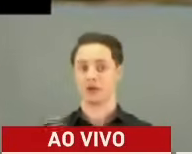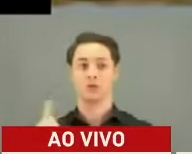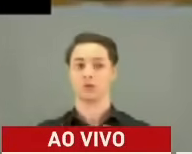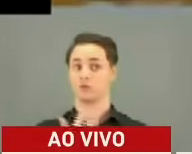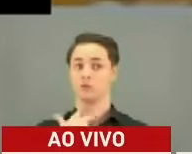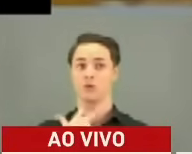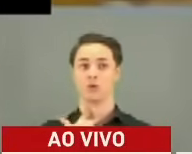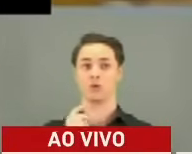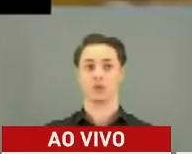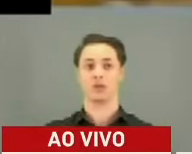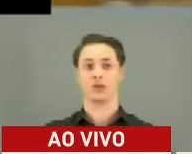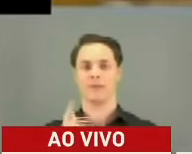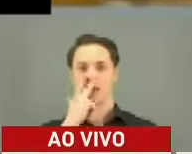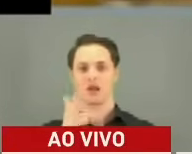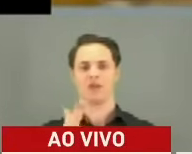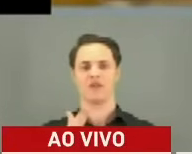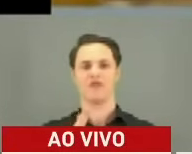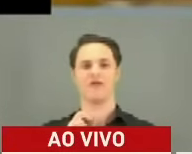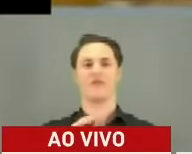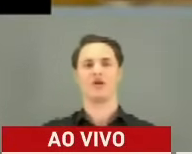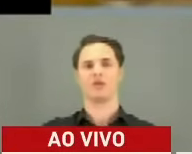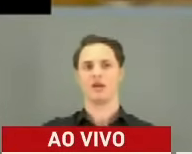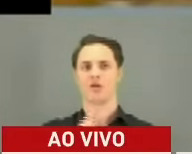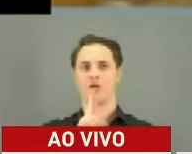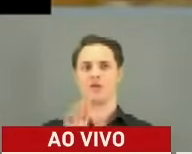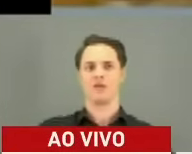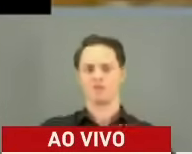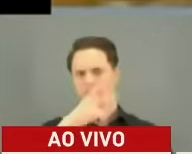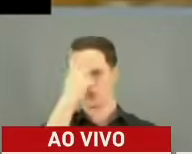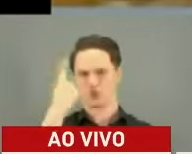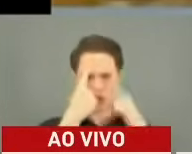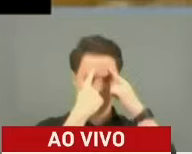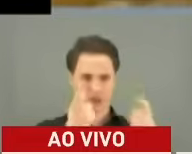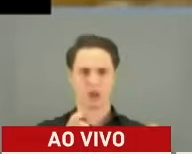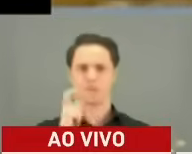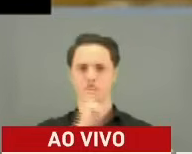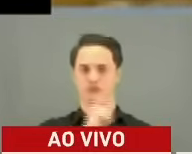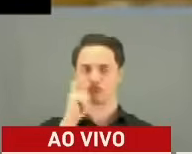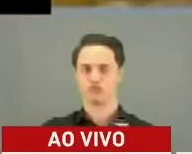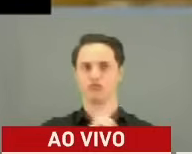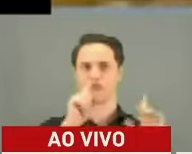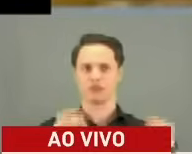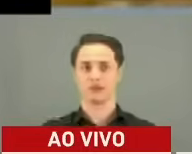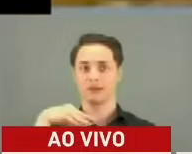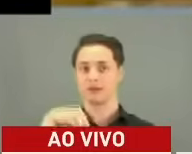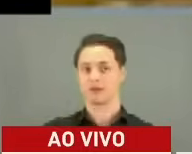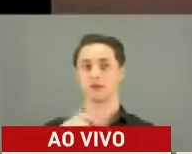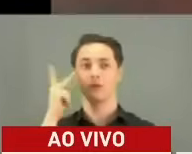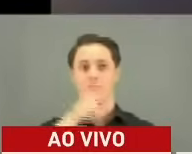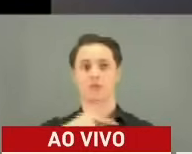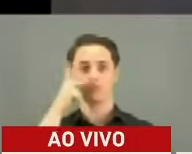não pode deixar sem resposta, muitas vezes, agressões e mentiras que ocorrem dentro da política.